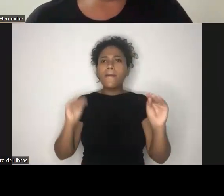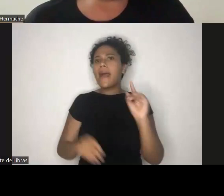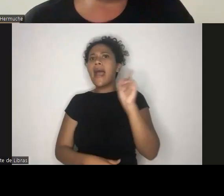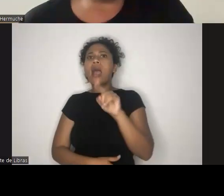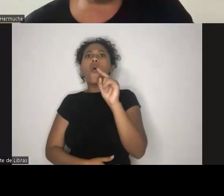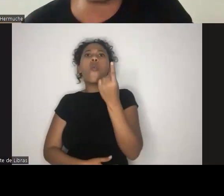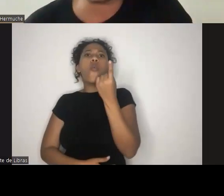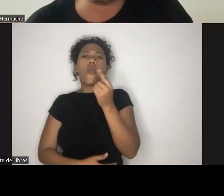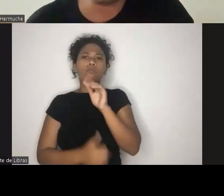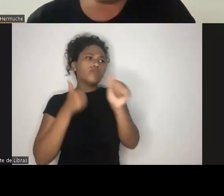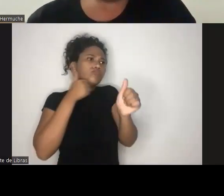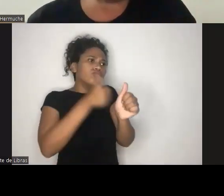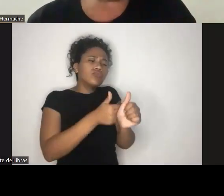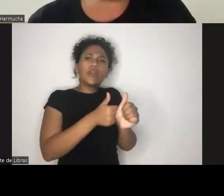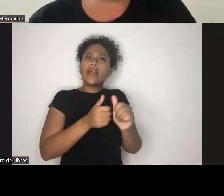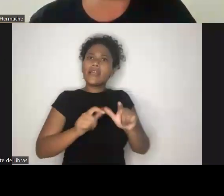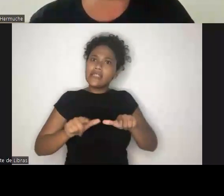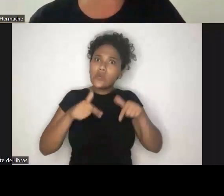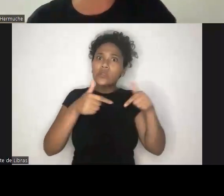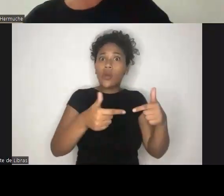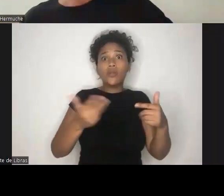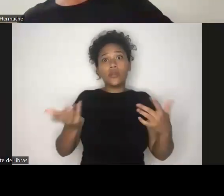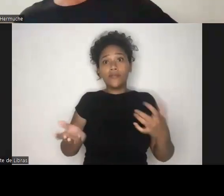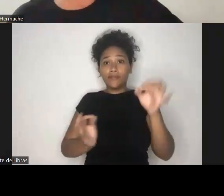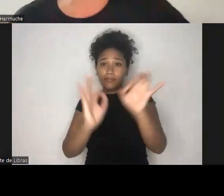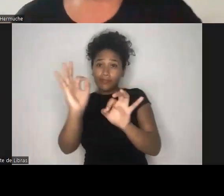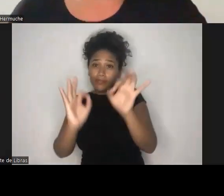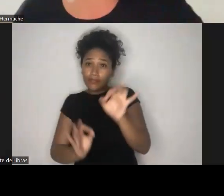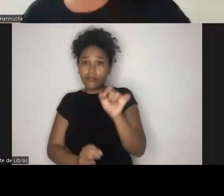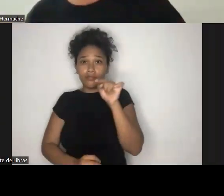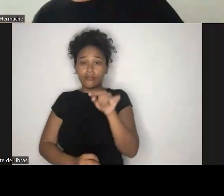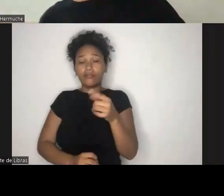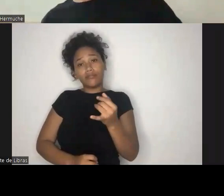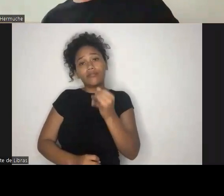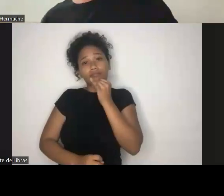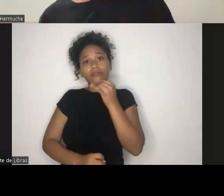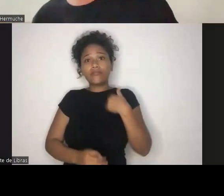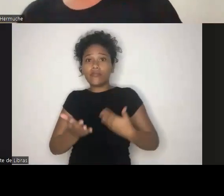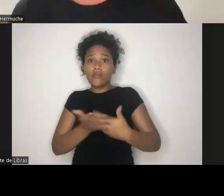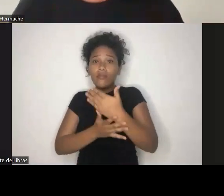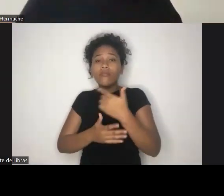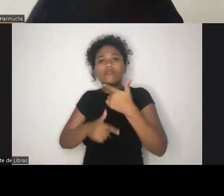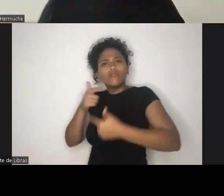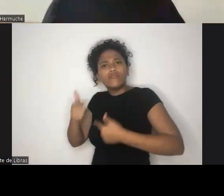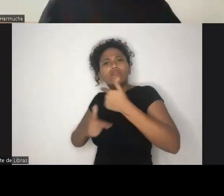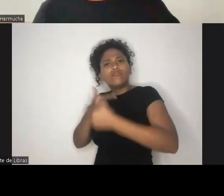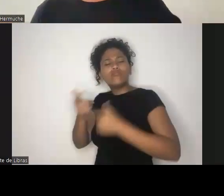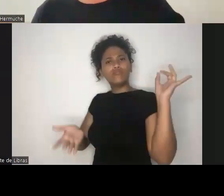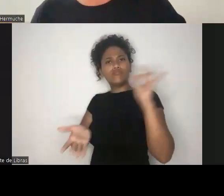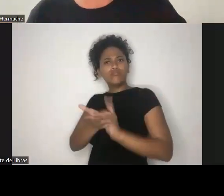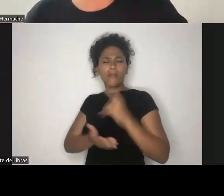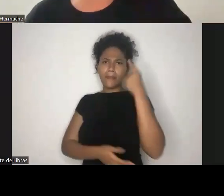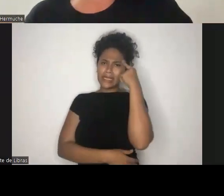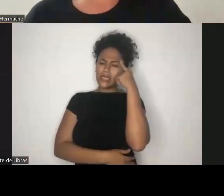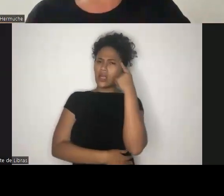direcionamento de execução Então essa organização nesse ponto eu comecei a trabalhar Realmente pensando assim